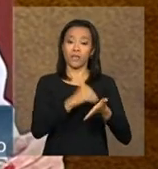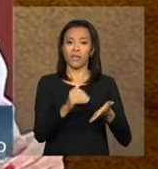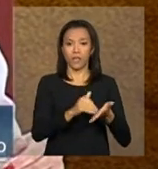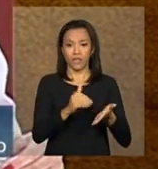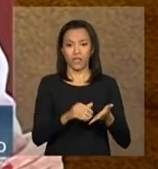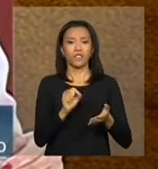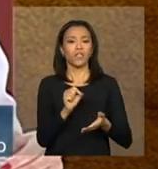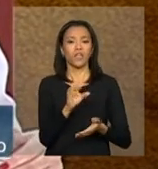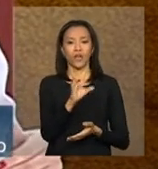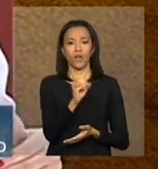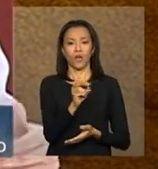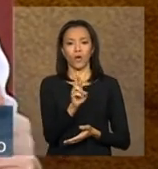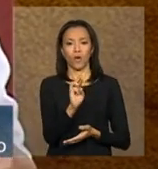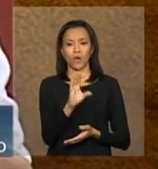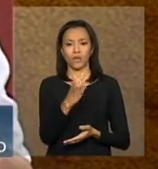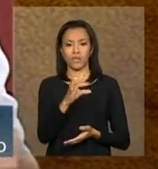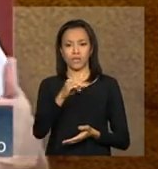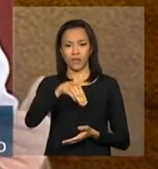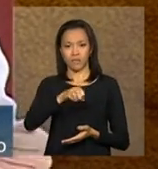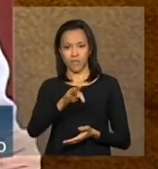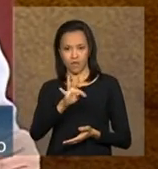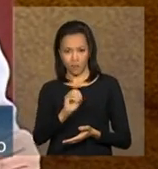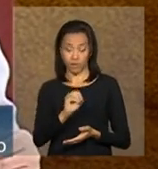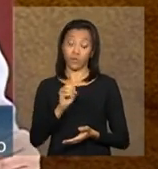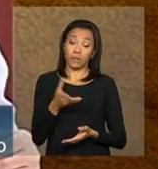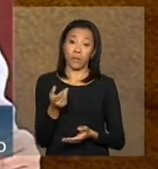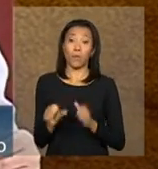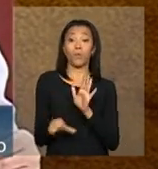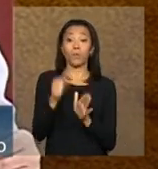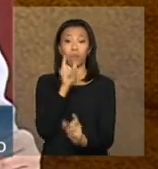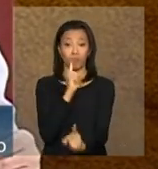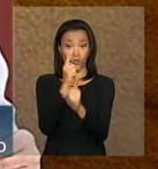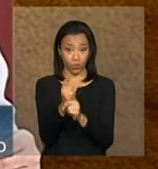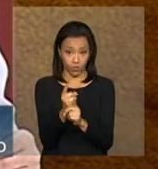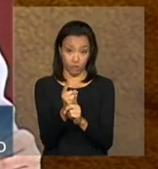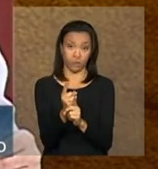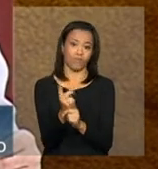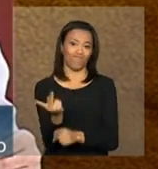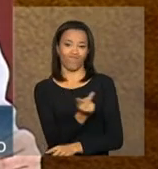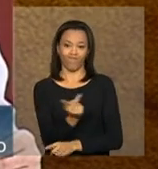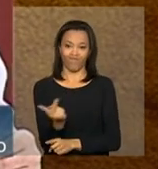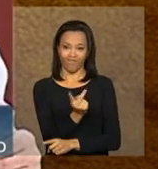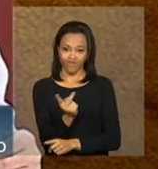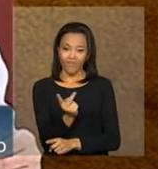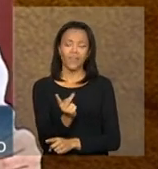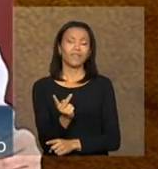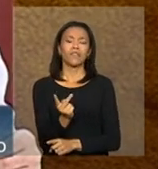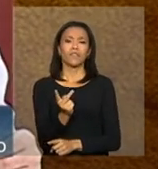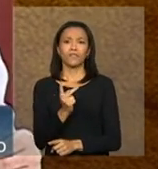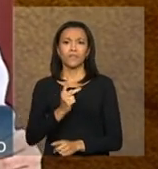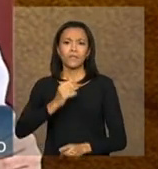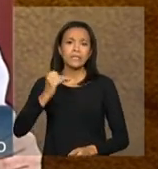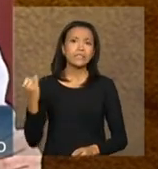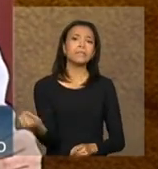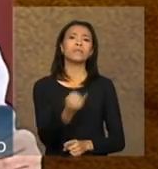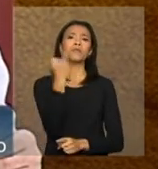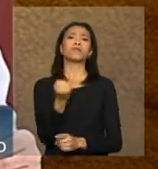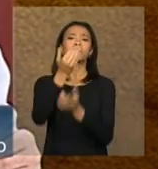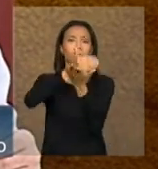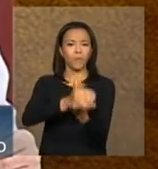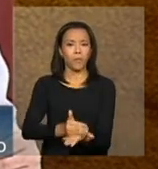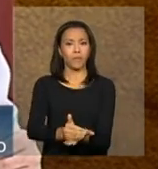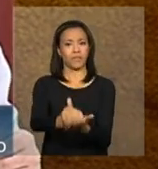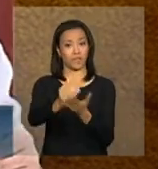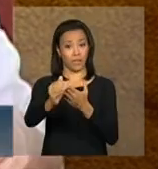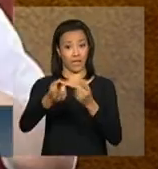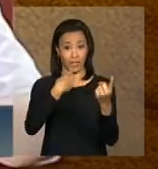Orçamento. E aquele primeiro encontro, eu acho que foi um grande marco para esse diálogo que a gente agora